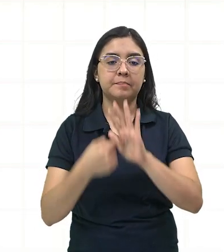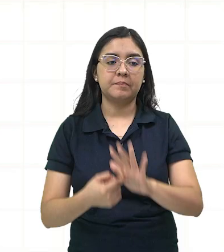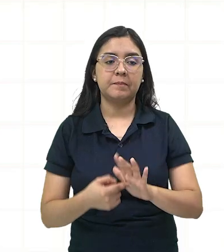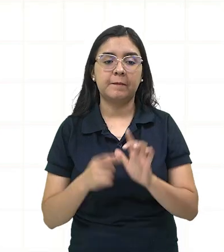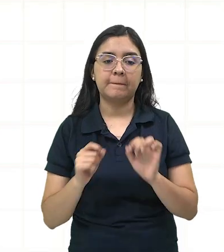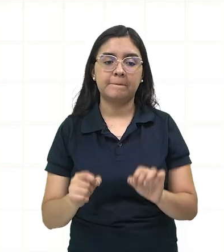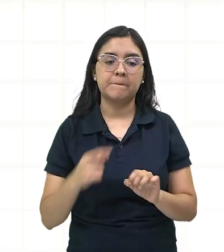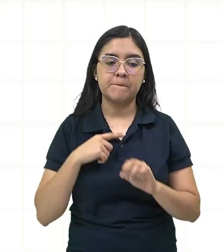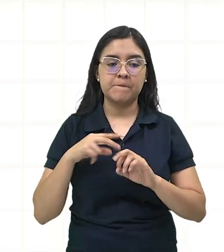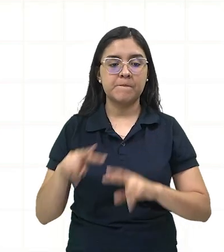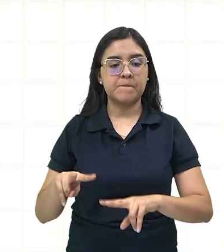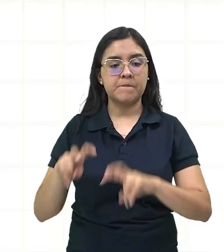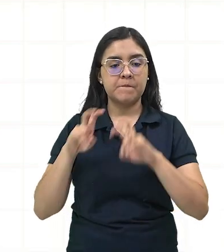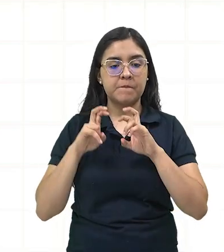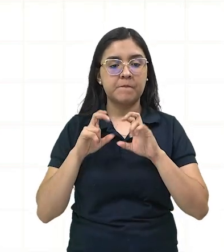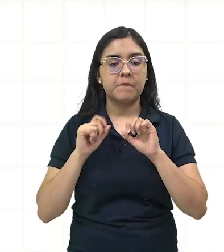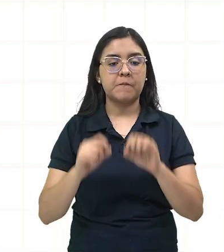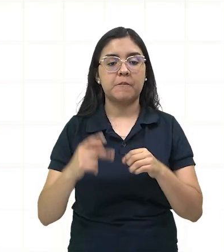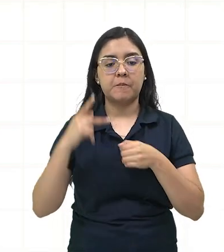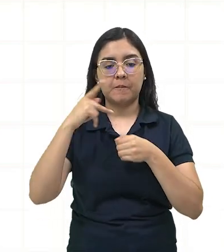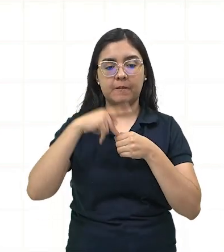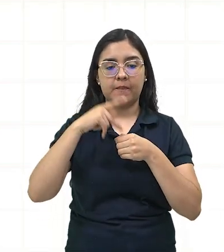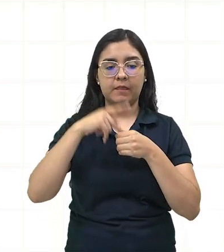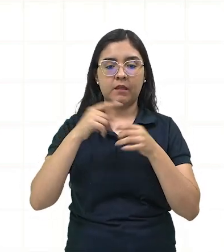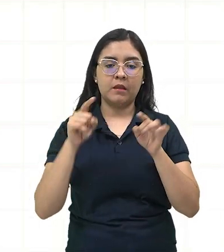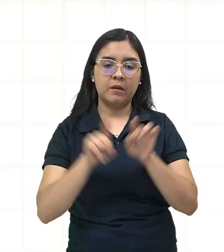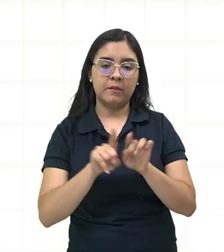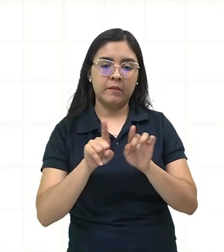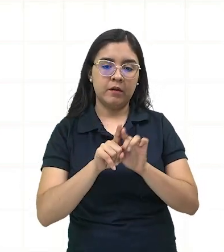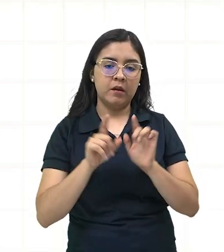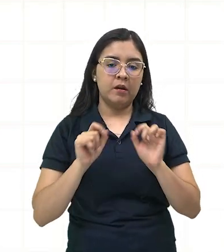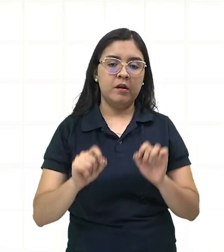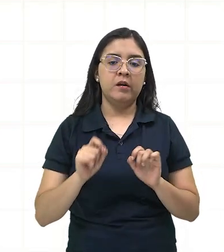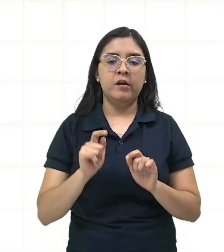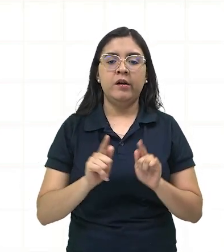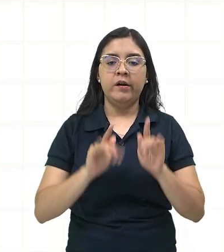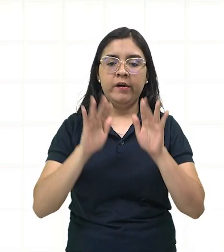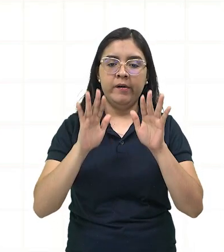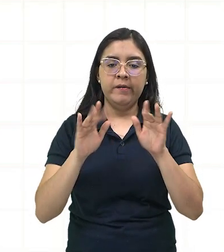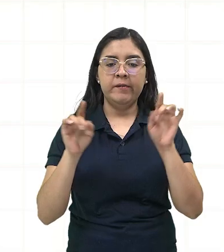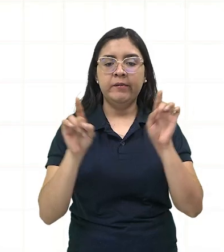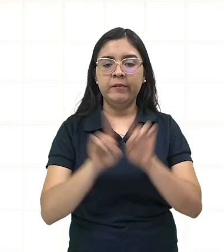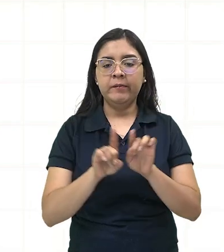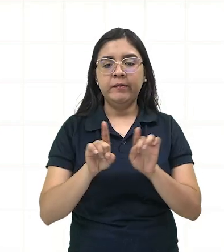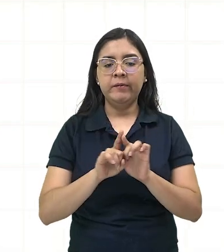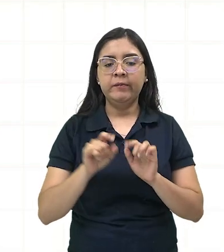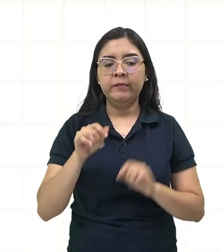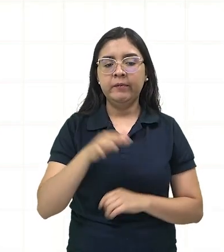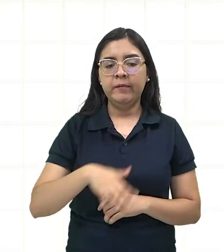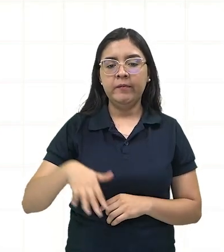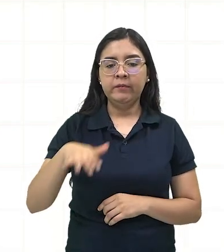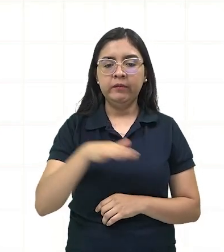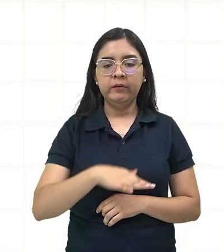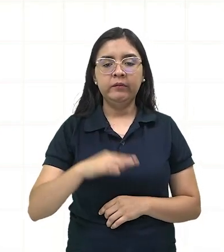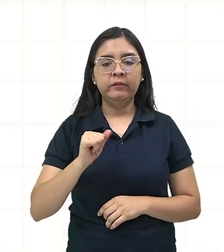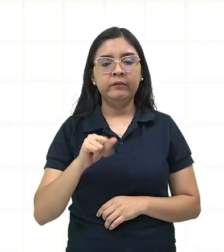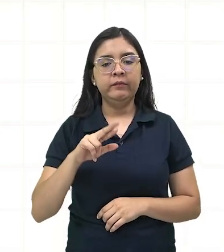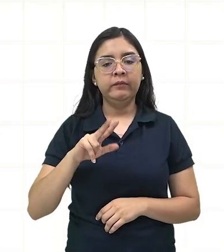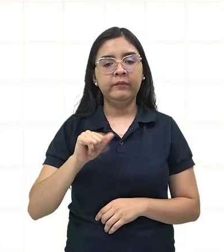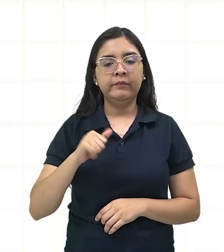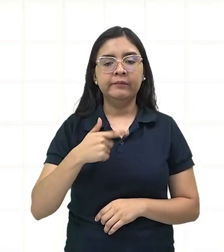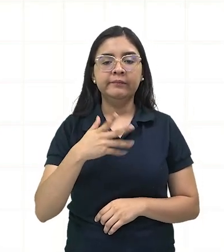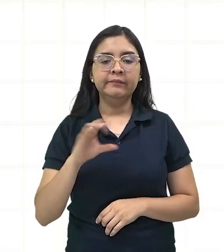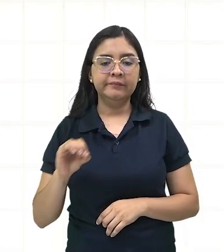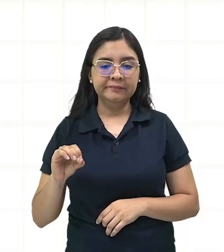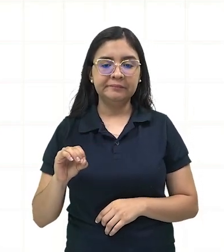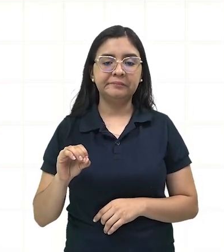exploração de petróleo e gás natural. Ainda temos nessa mesma área aqui o carvão mineral e